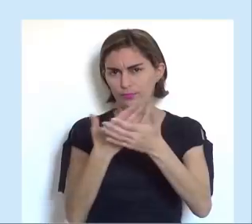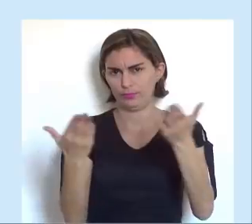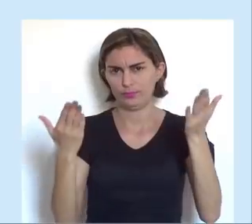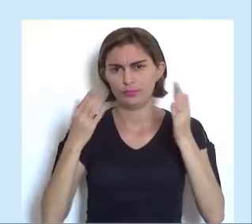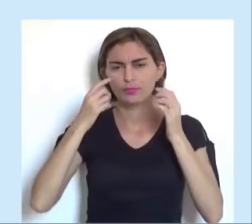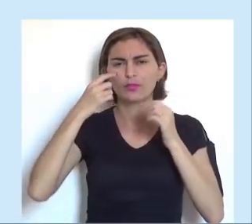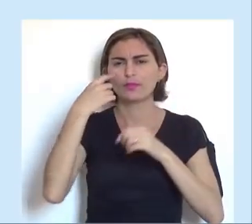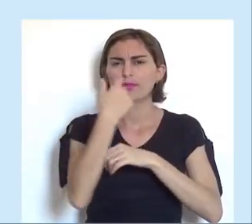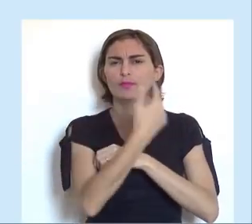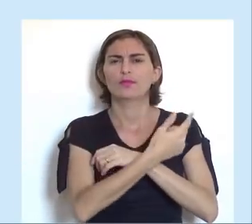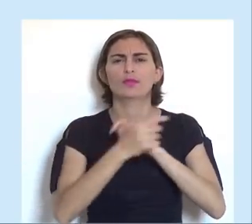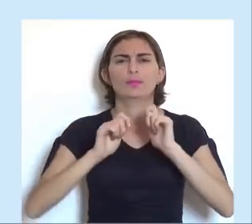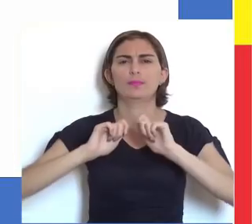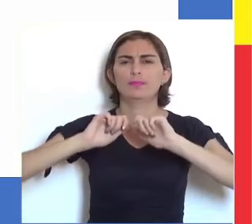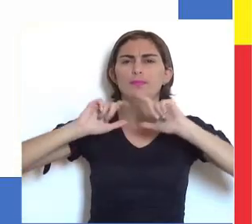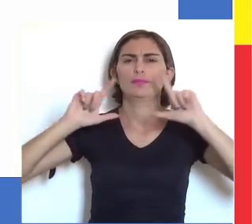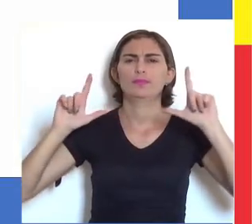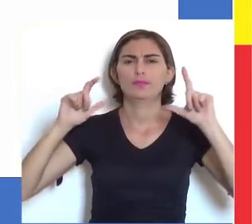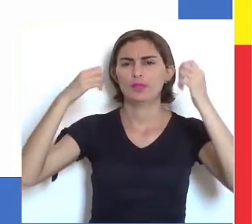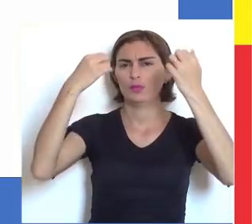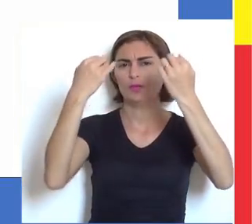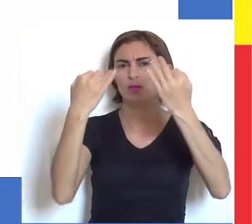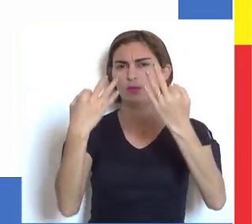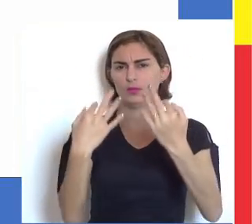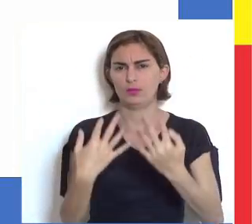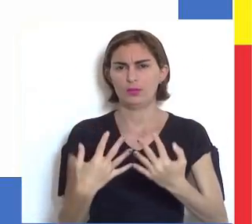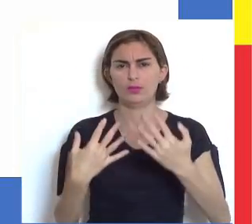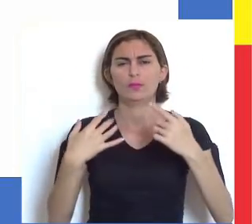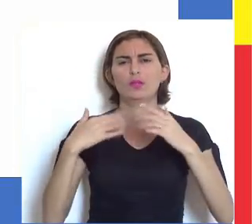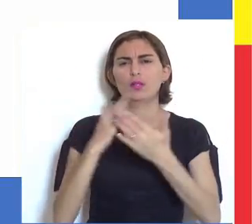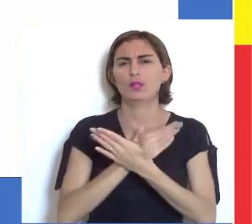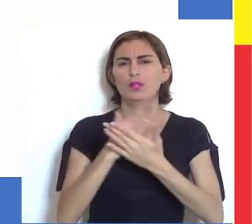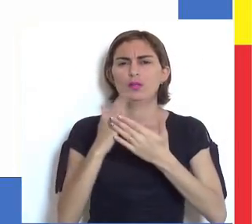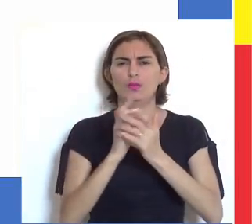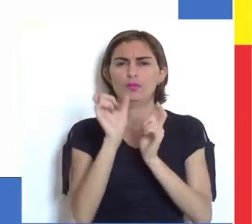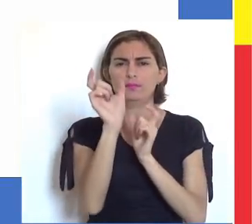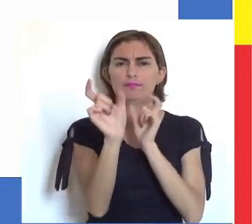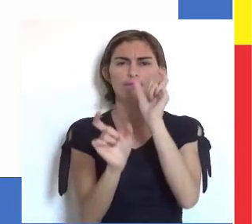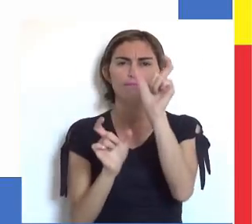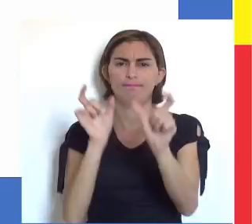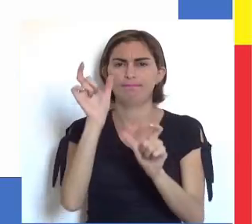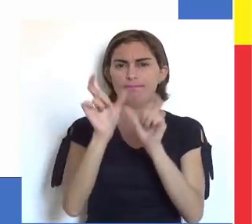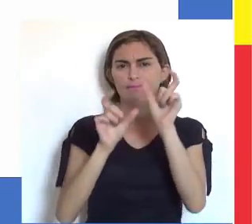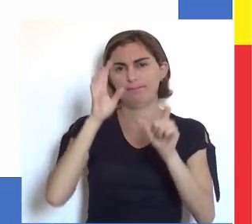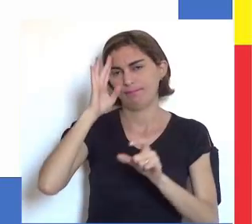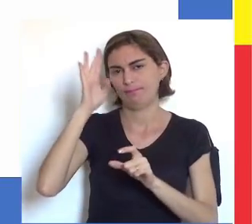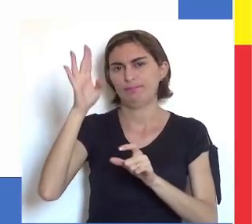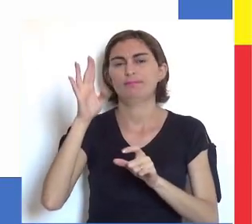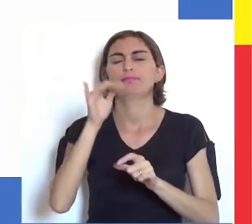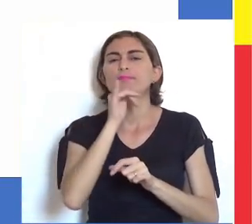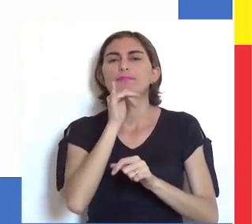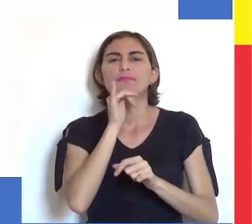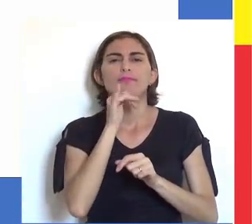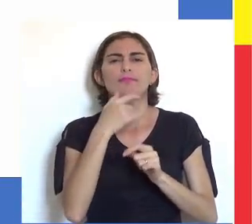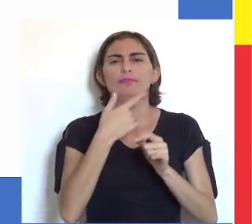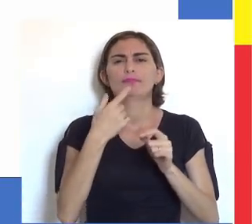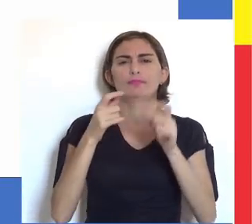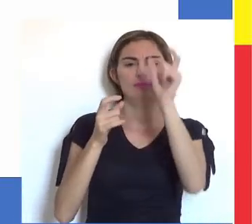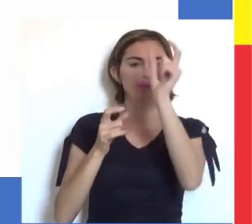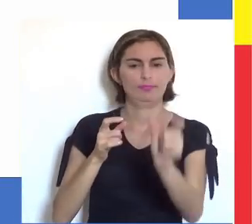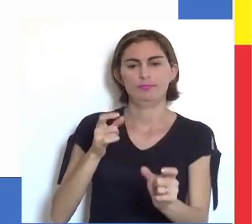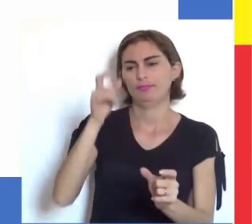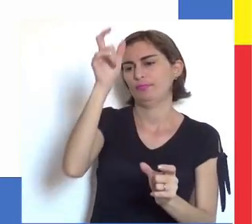vocês. Olha só o que vai aparecer na tela. Eu destaquei algumas palavras-chave dessas questões. Por exemplo,